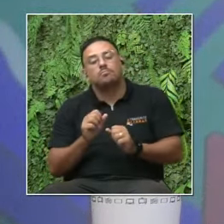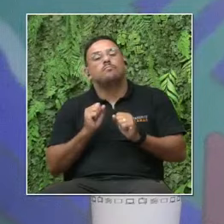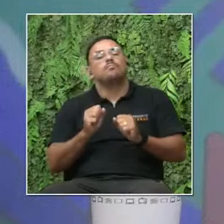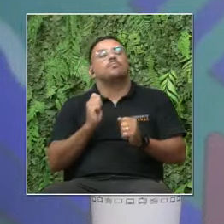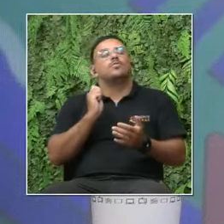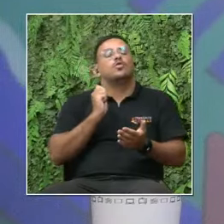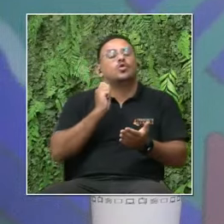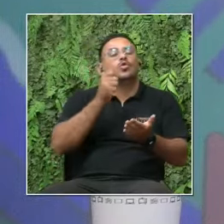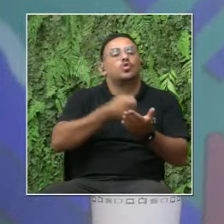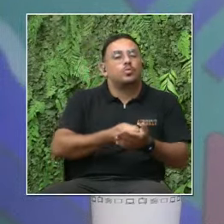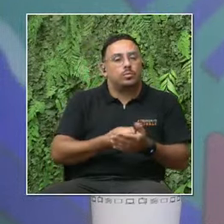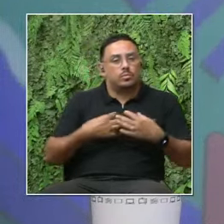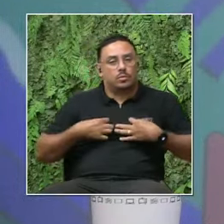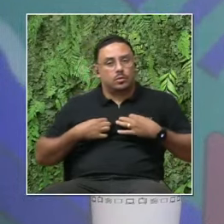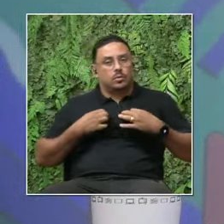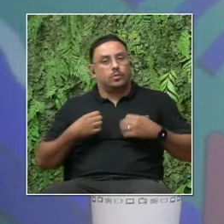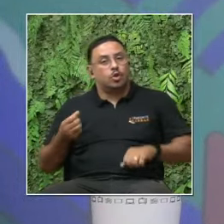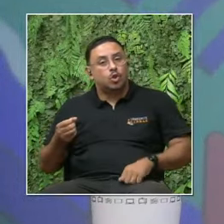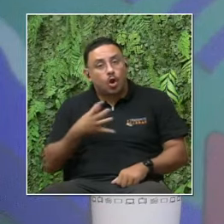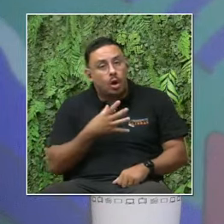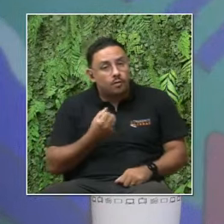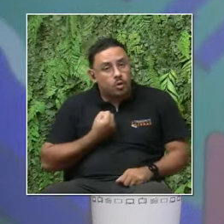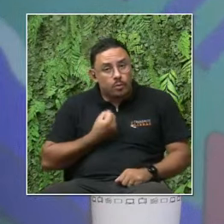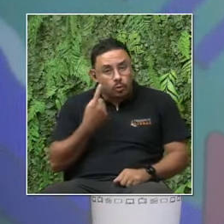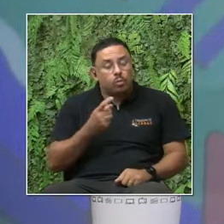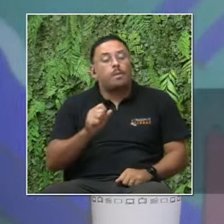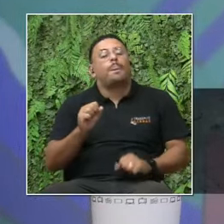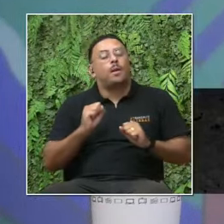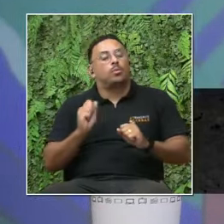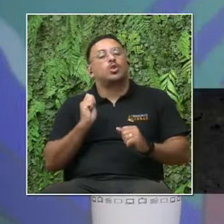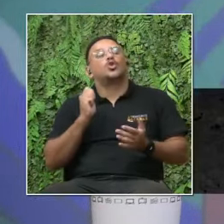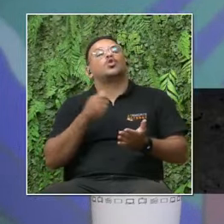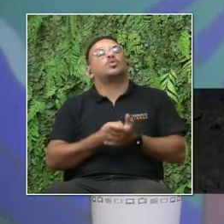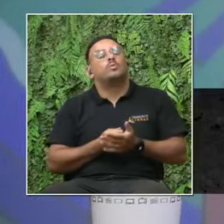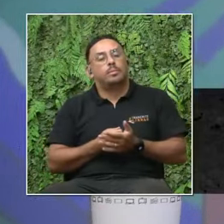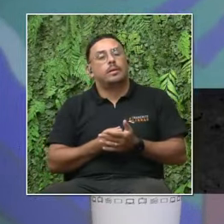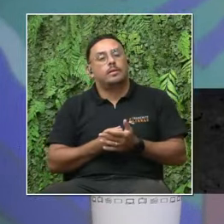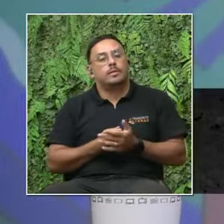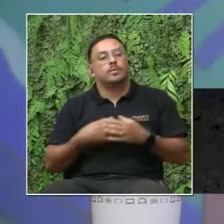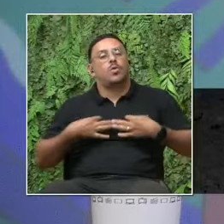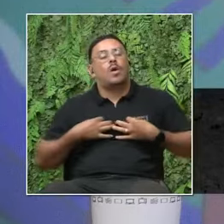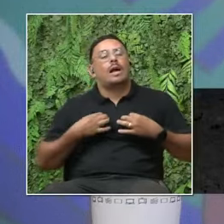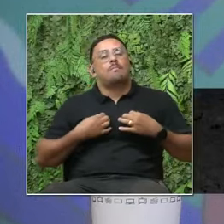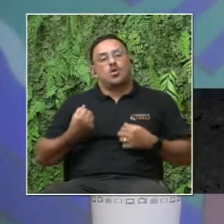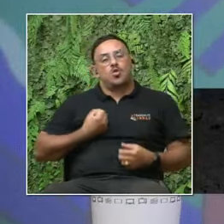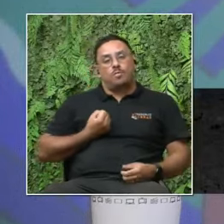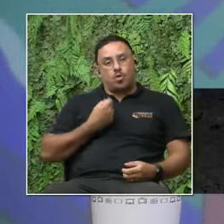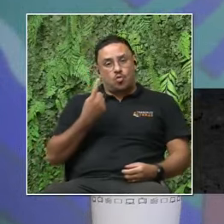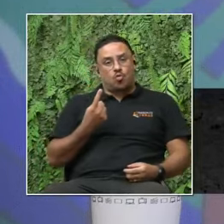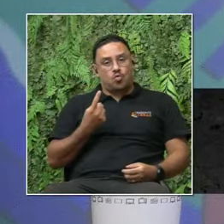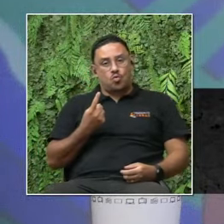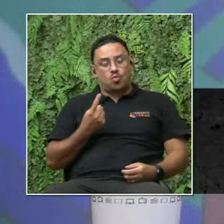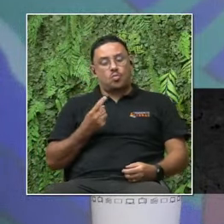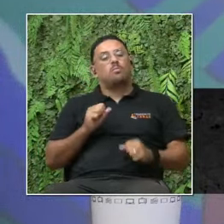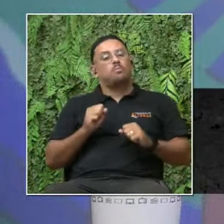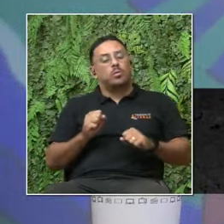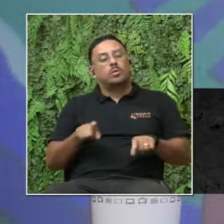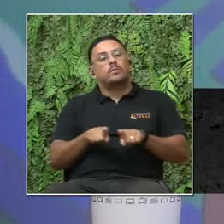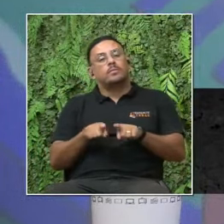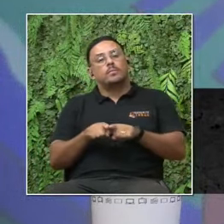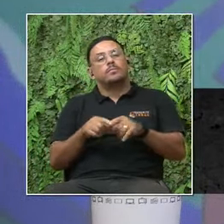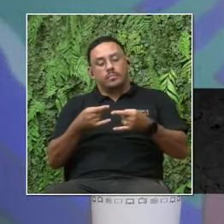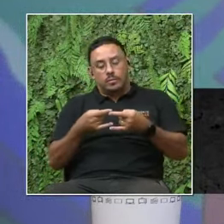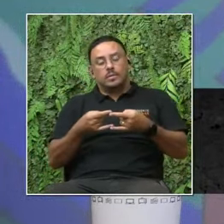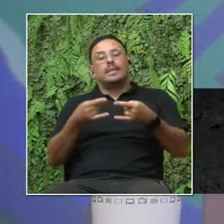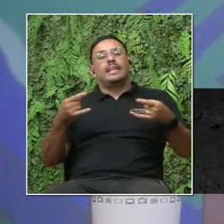já comprou sua nova camisa camisa número um você sabe que você pode comprar uma camisa número um e pode ganhar um par de